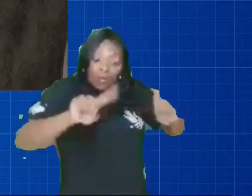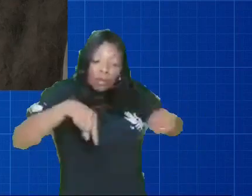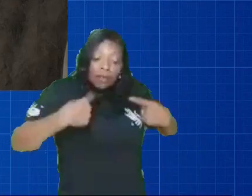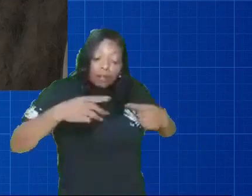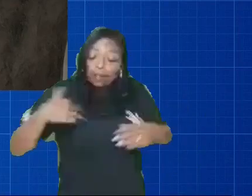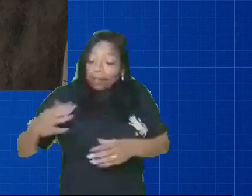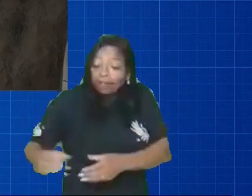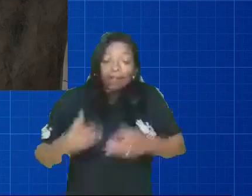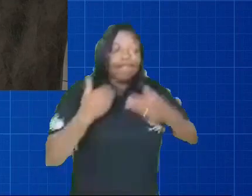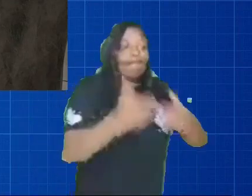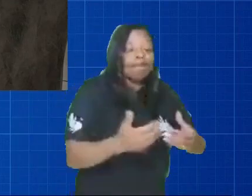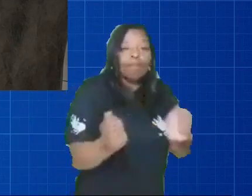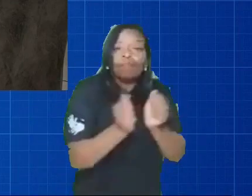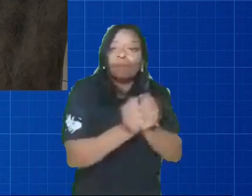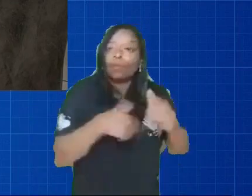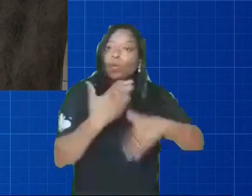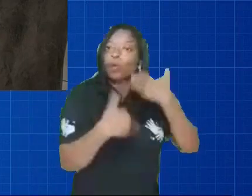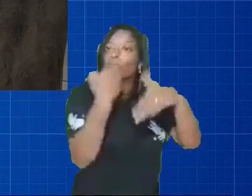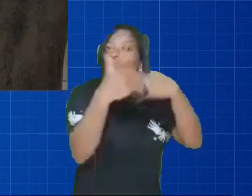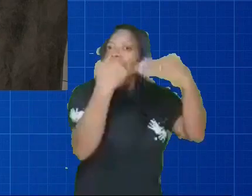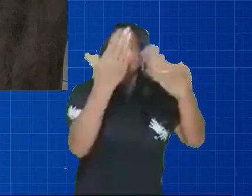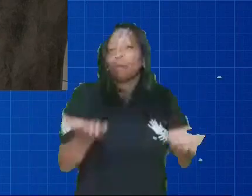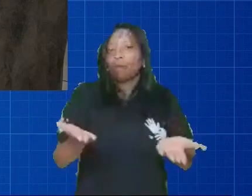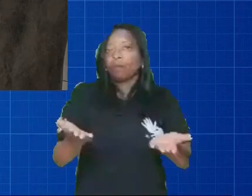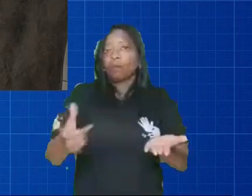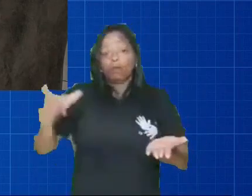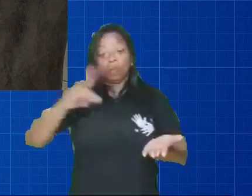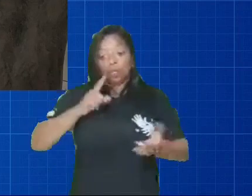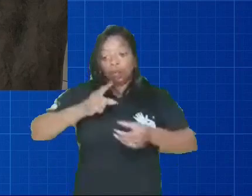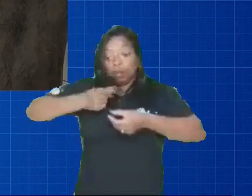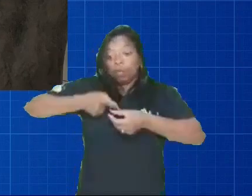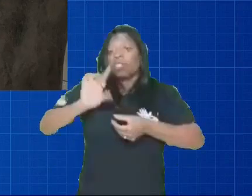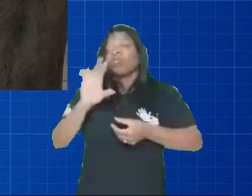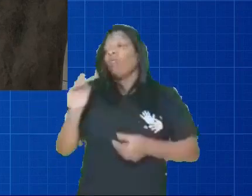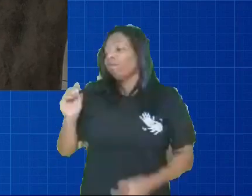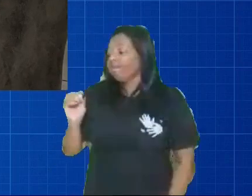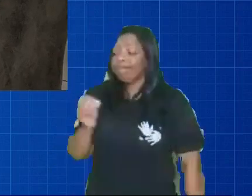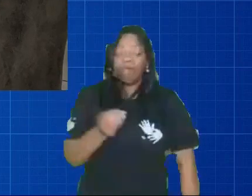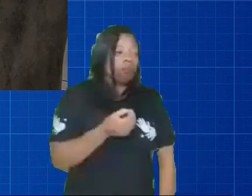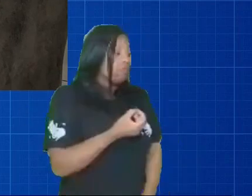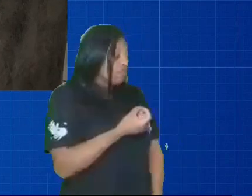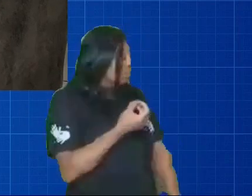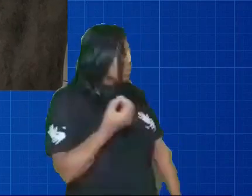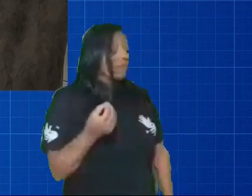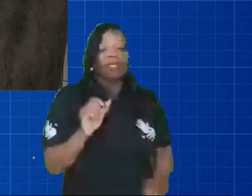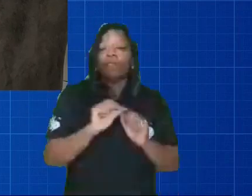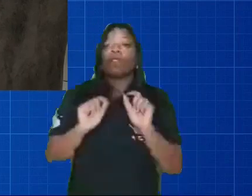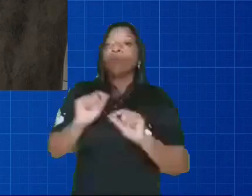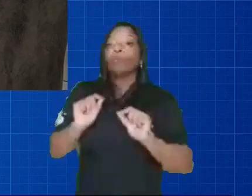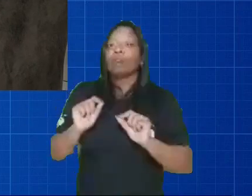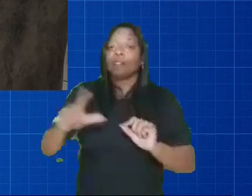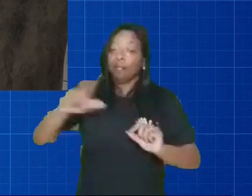que ainda estão com a bolinha, mas já descobriram que existe uma bolinha. Então tem tempos diferentes,